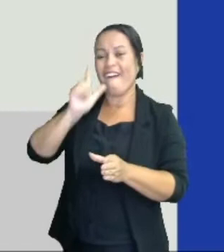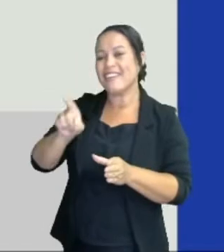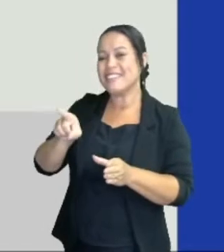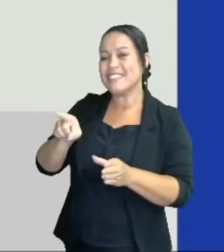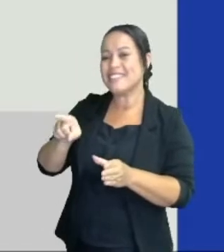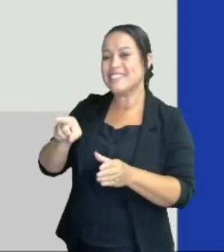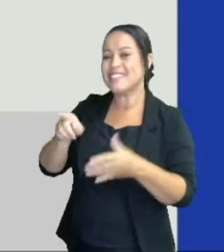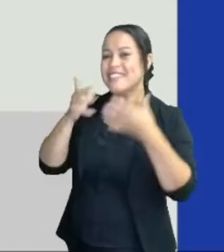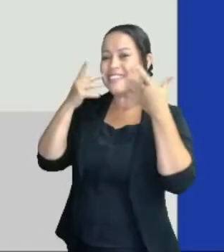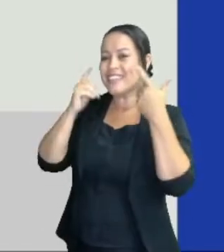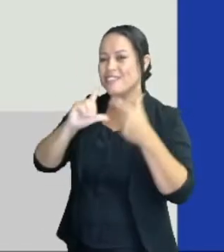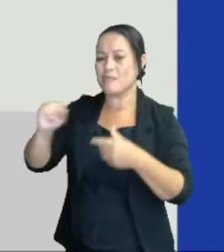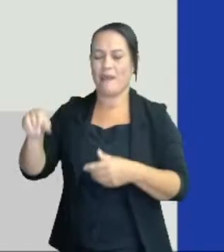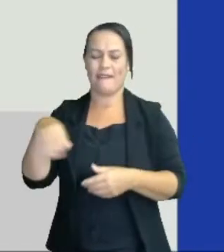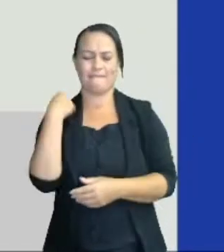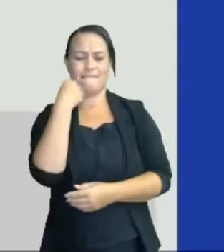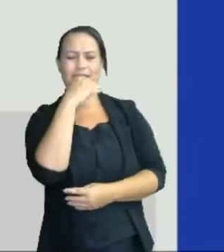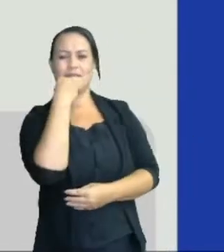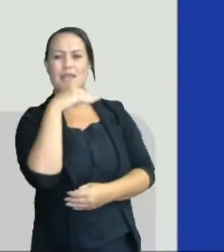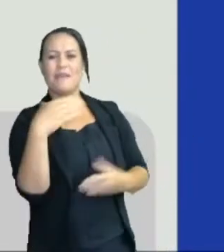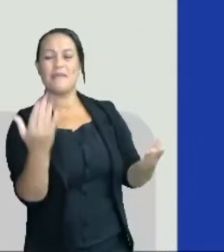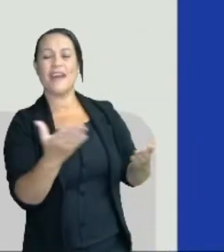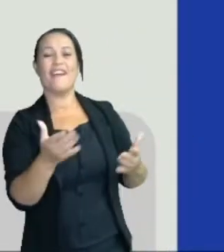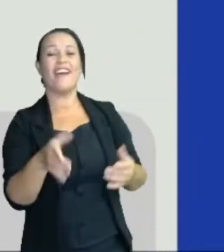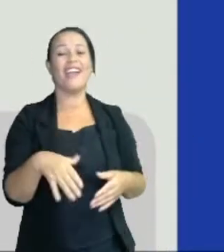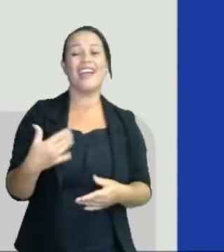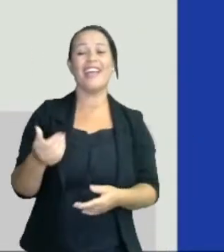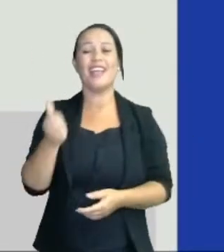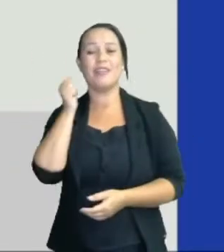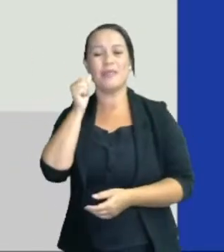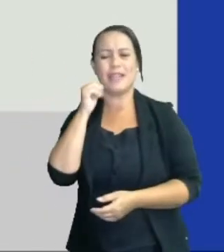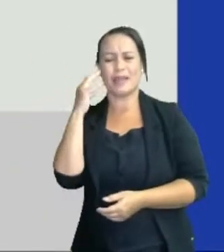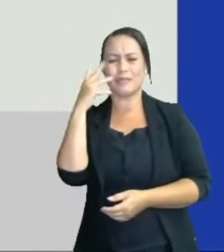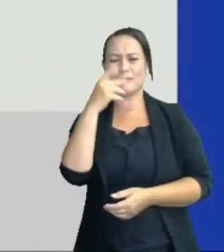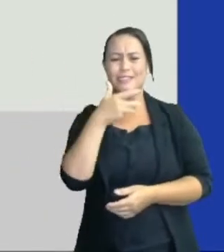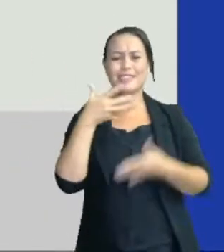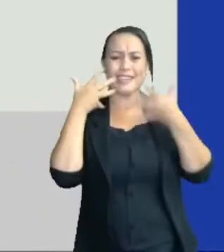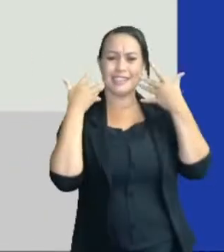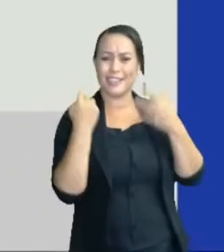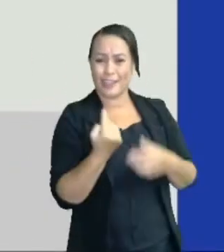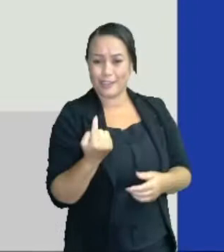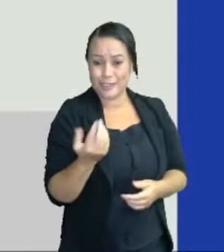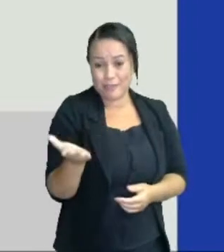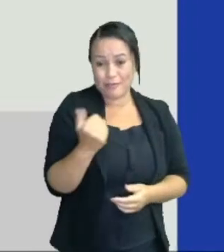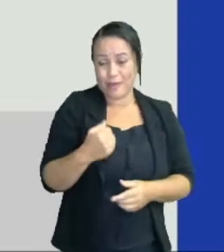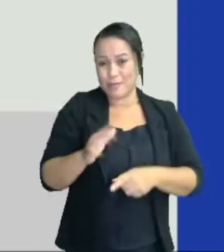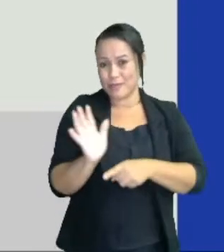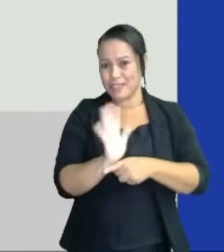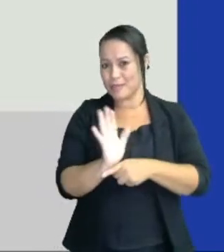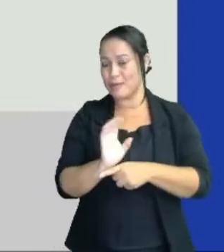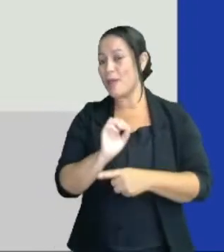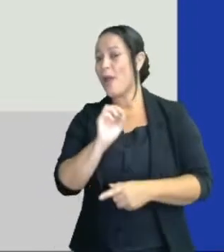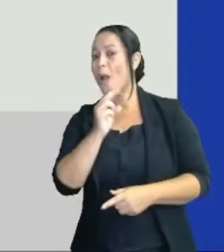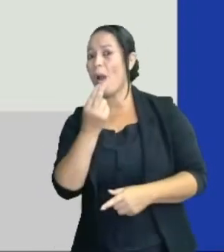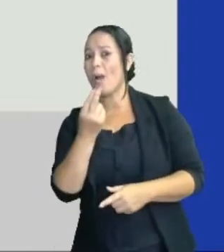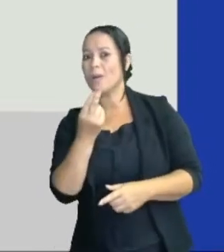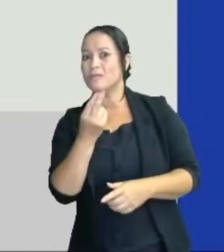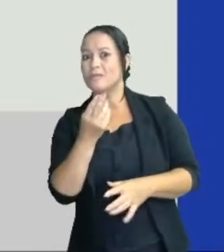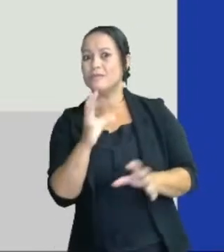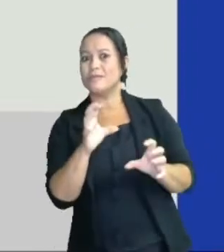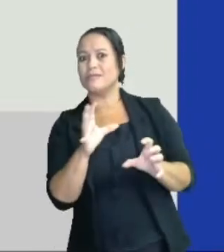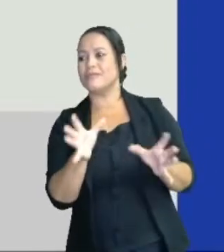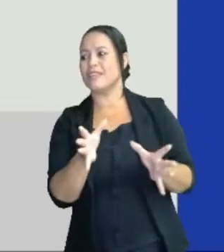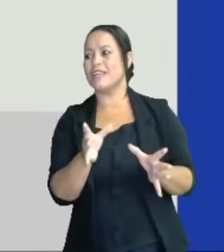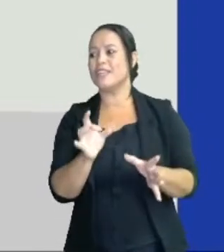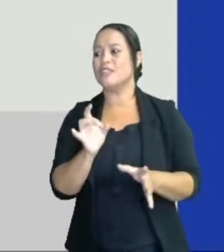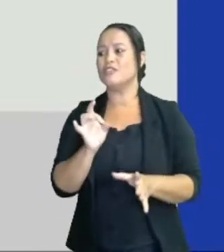Consegui! Tá no papo. E aí, gatinha, está sozinha? Que tal um cineminha? Ou...